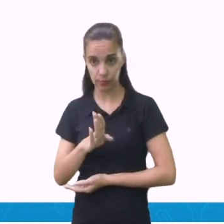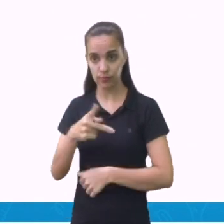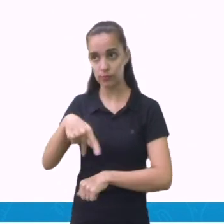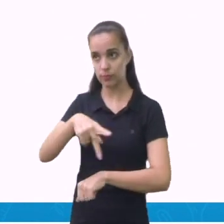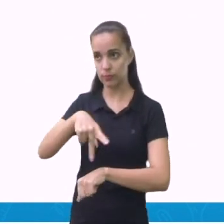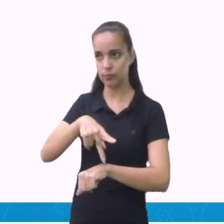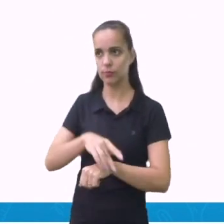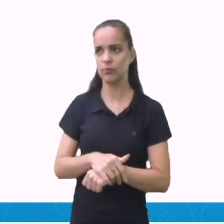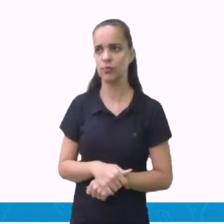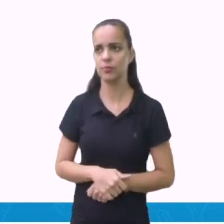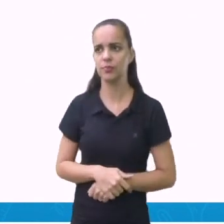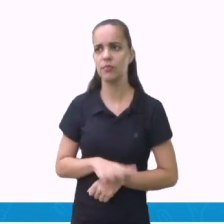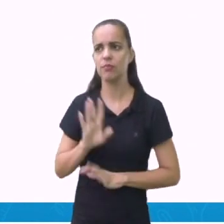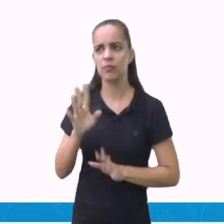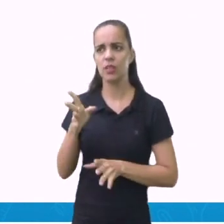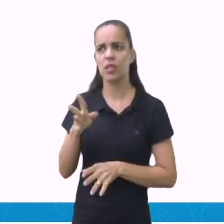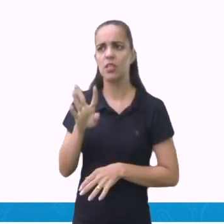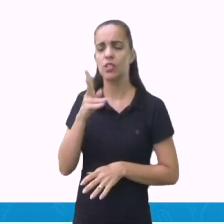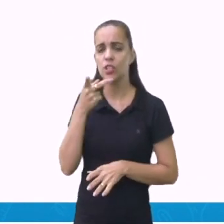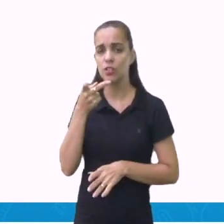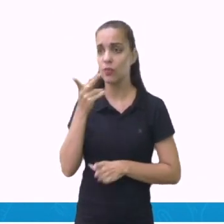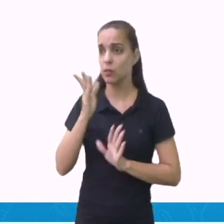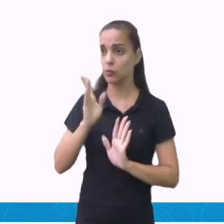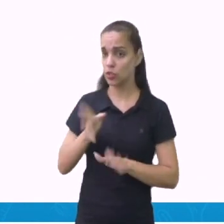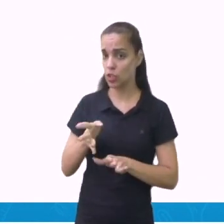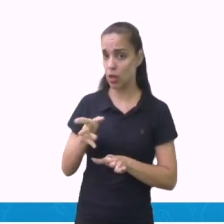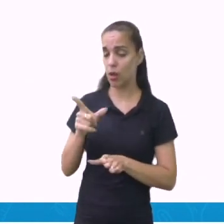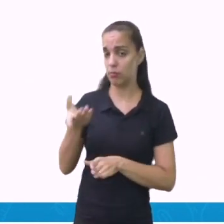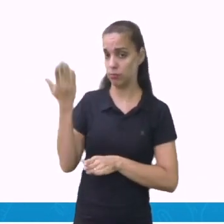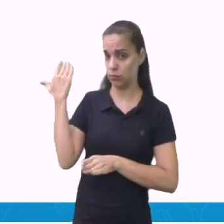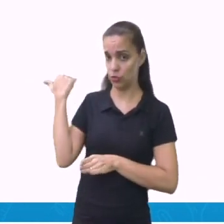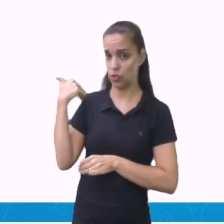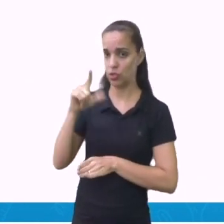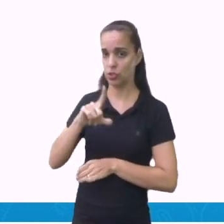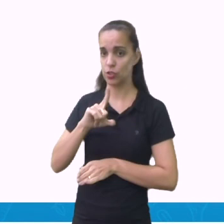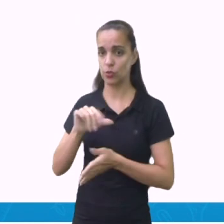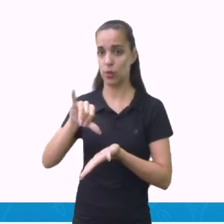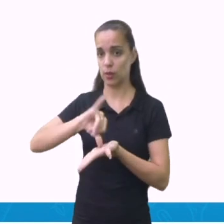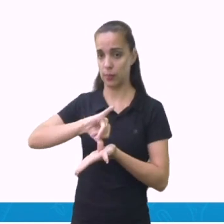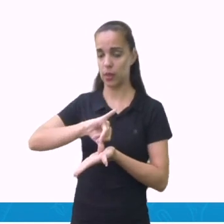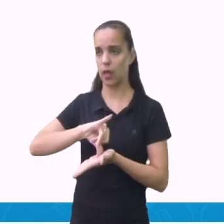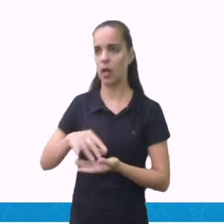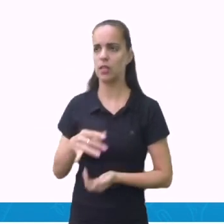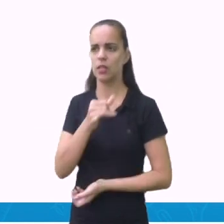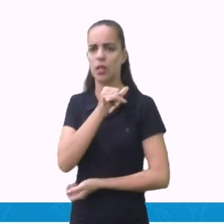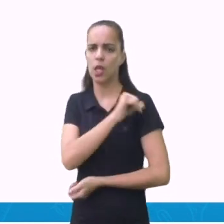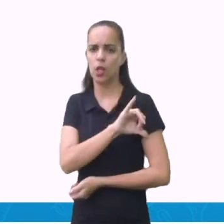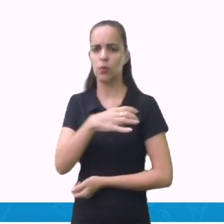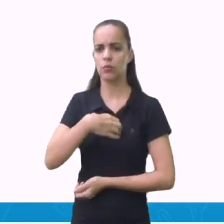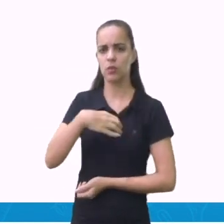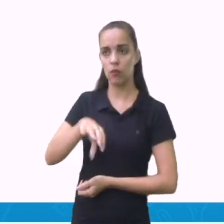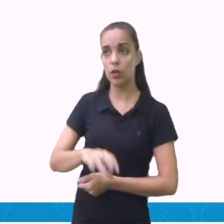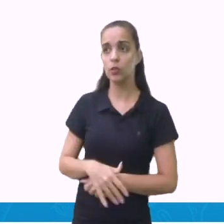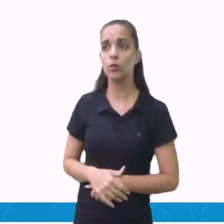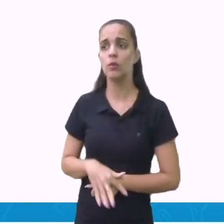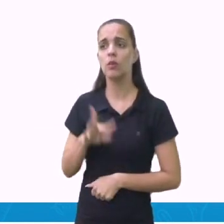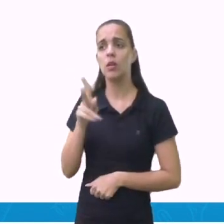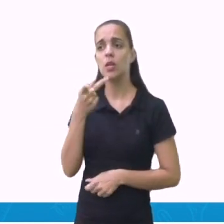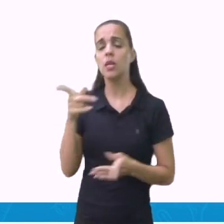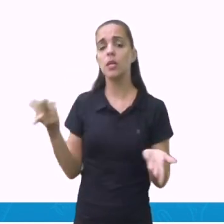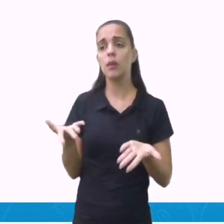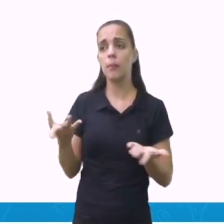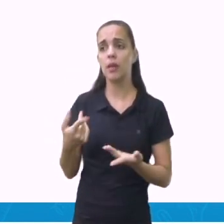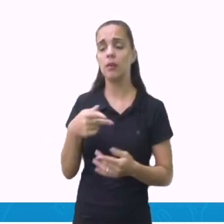pode falar um pouquinho sobre as capitais que já existiram e a capital hoje do Brasil. E além disso, você